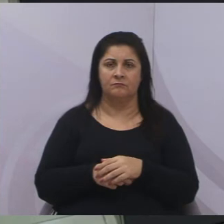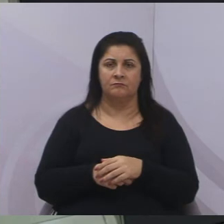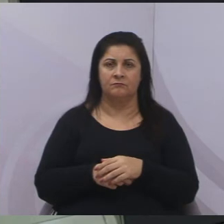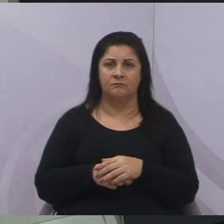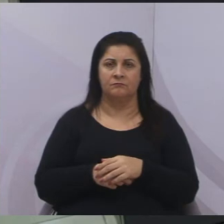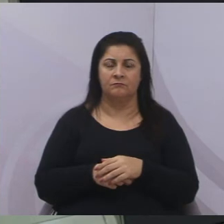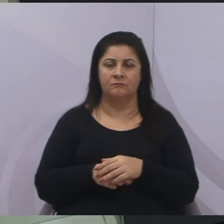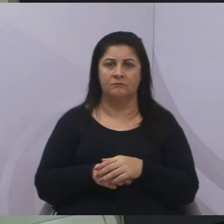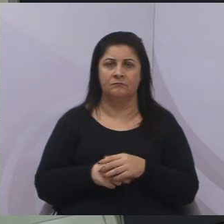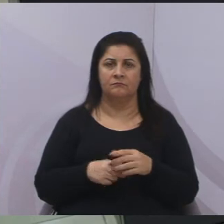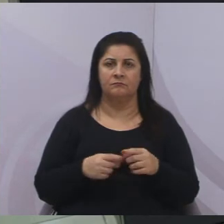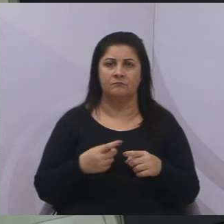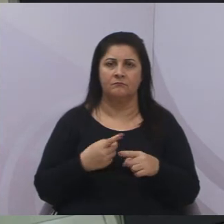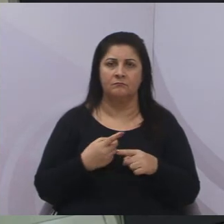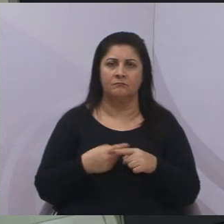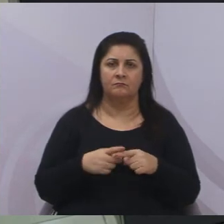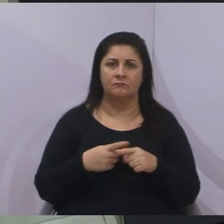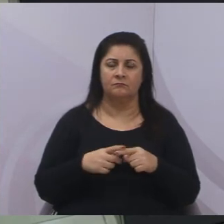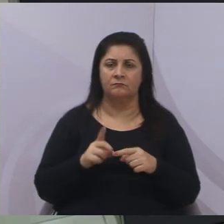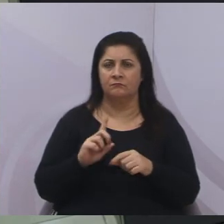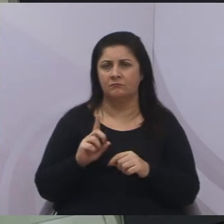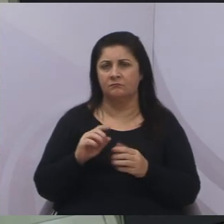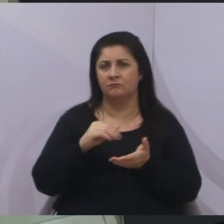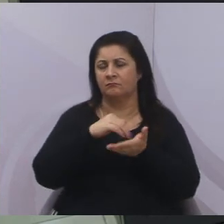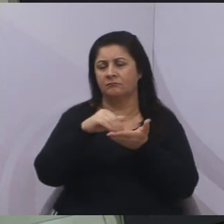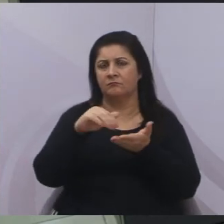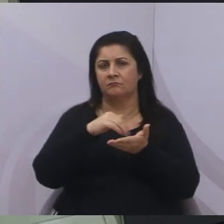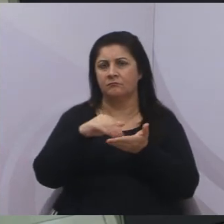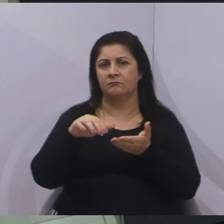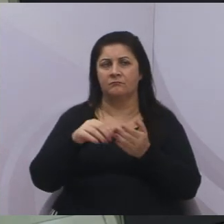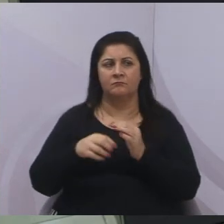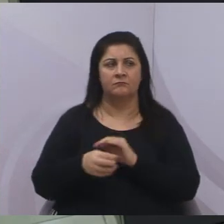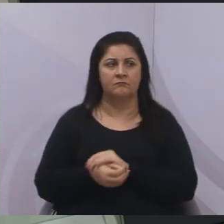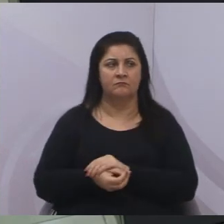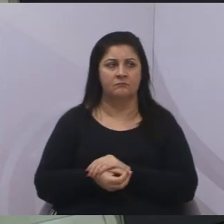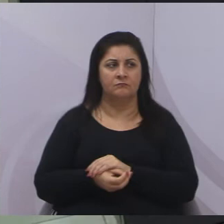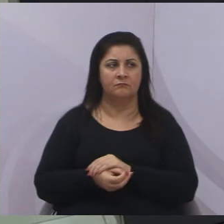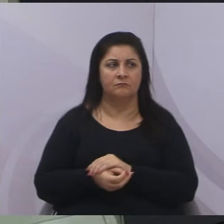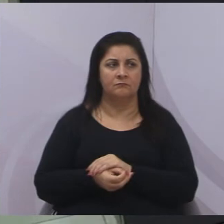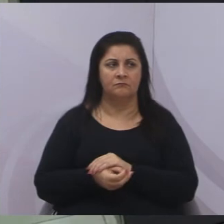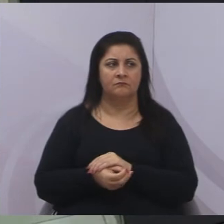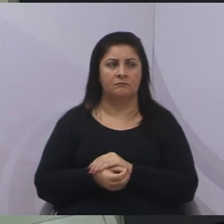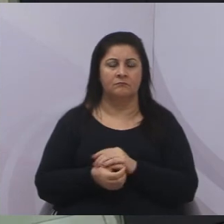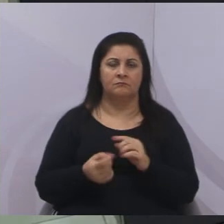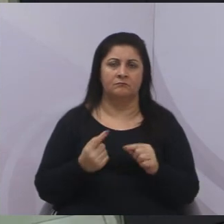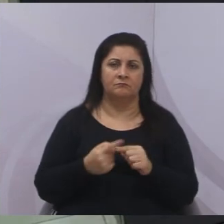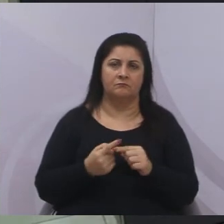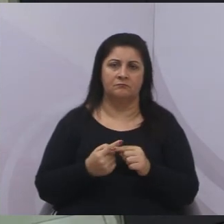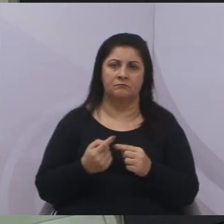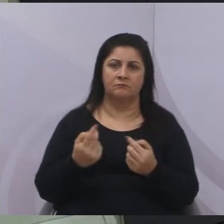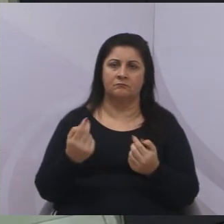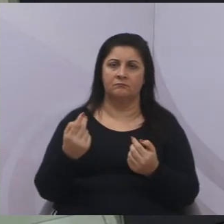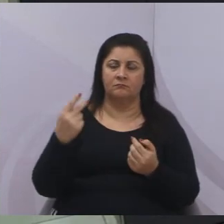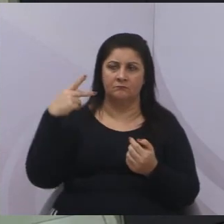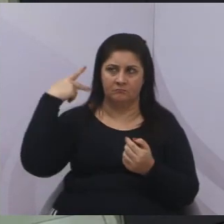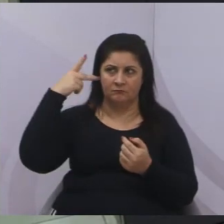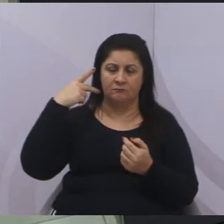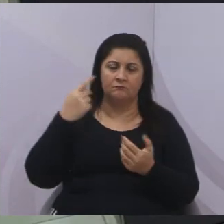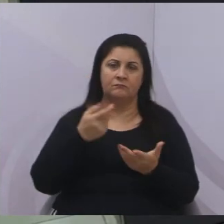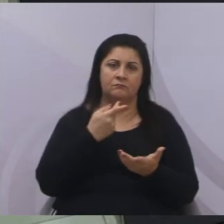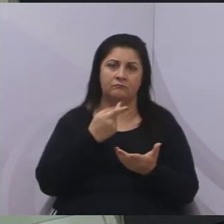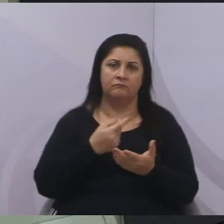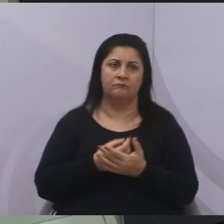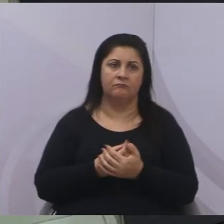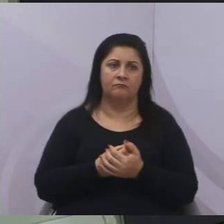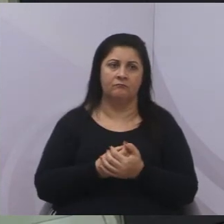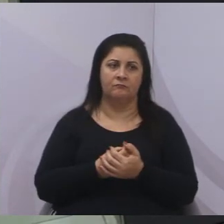O problema não é da secretaria, doutora Águida, até porque, como disse o meu amigo vereador Hernani Barreto, vocês têm